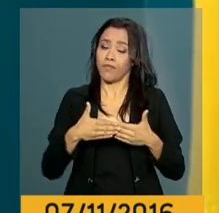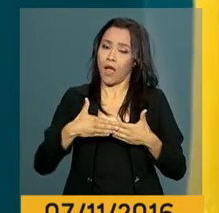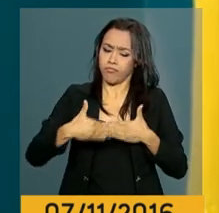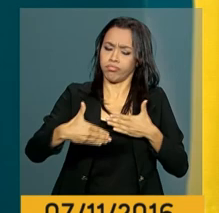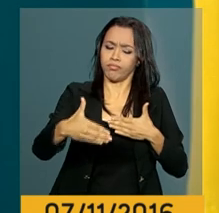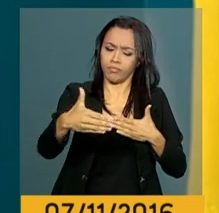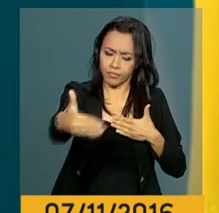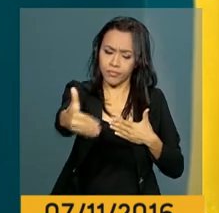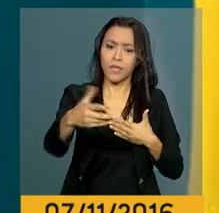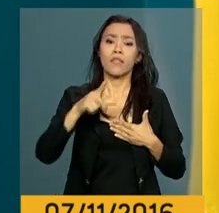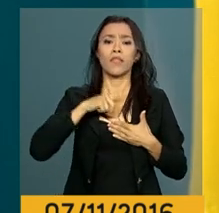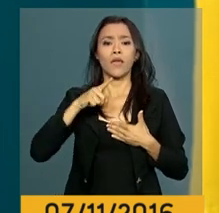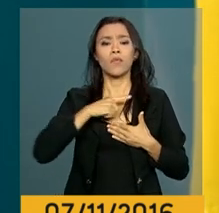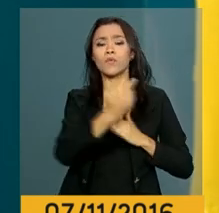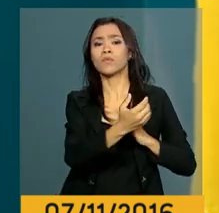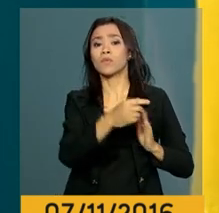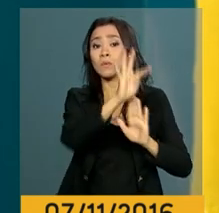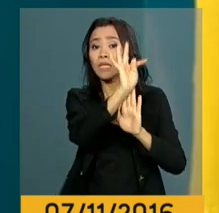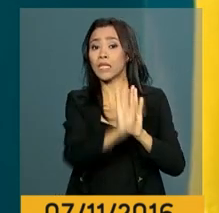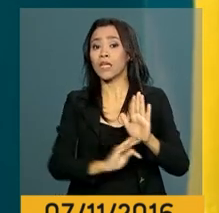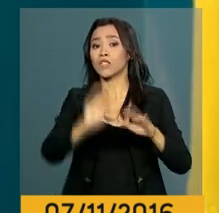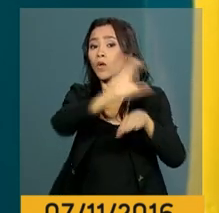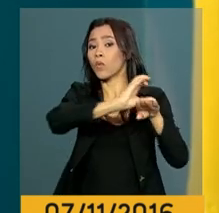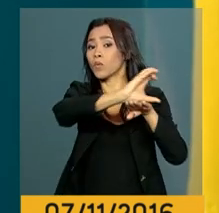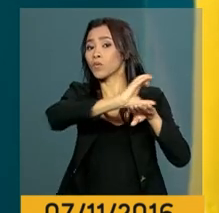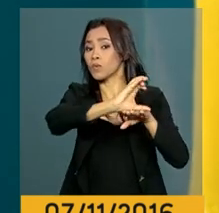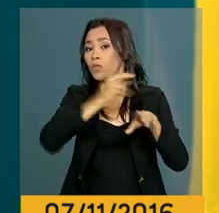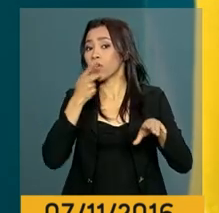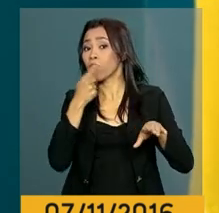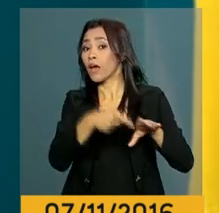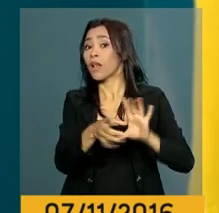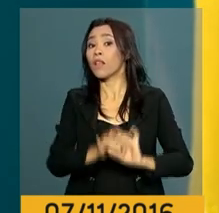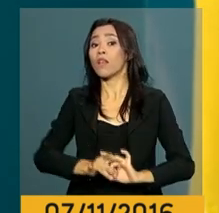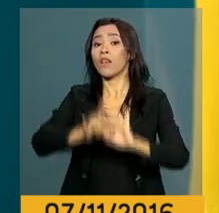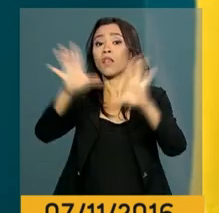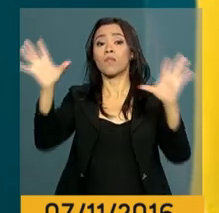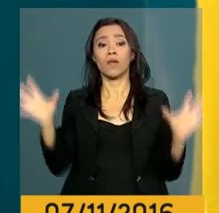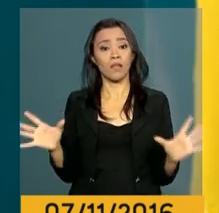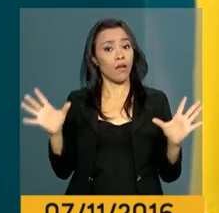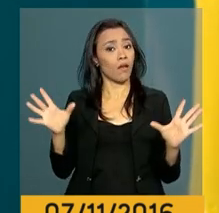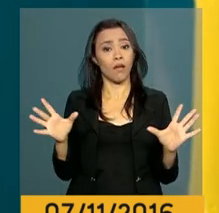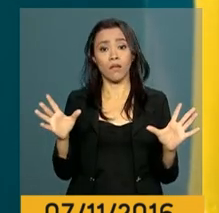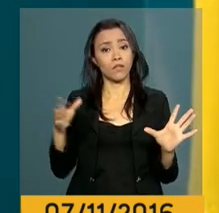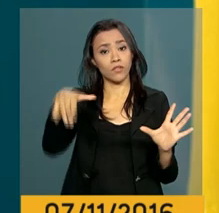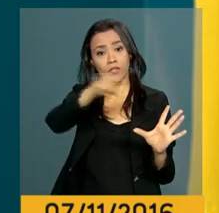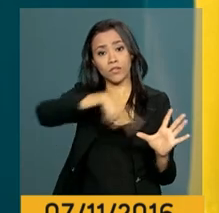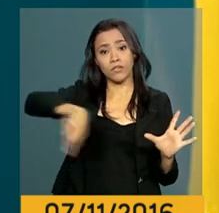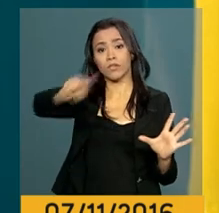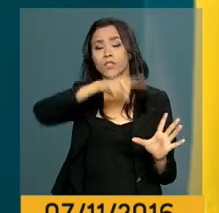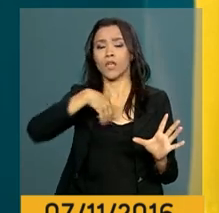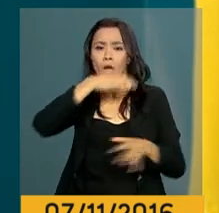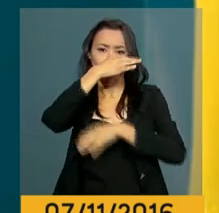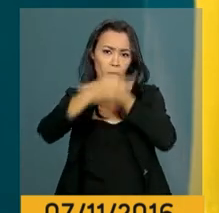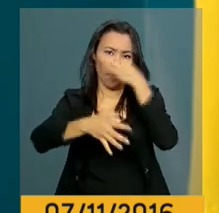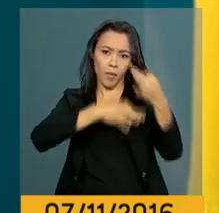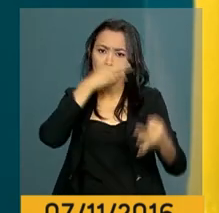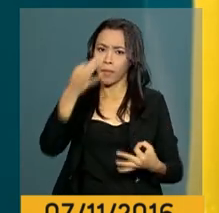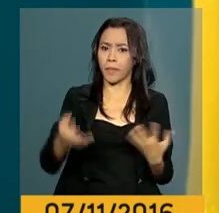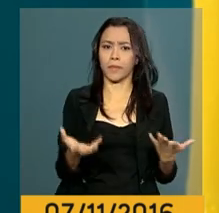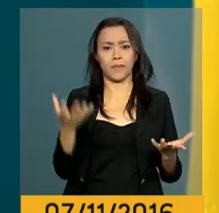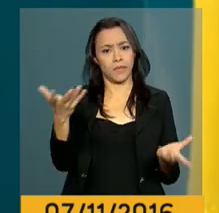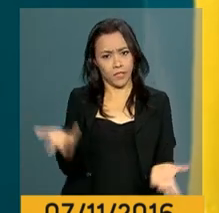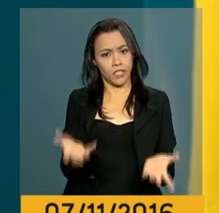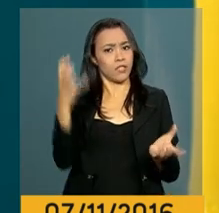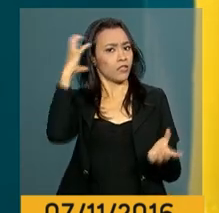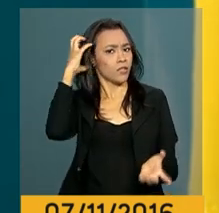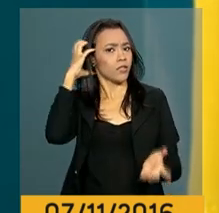a determinação da liberdade plena da imprensa. E a liberdade plena de imprensa é que permite exatamente